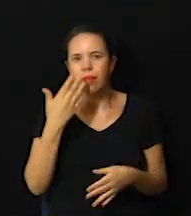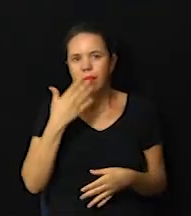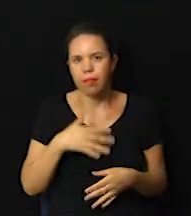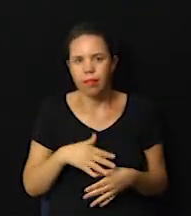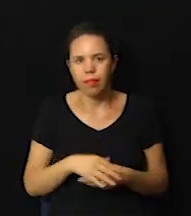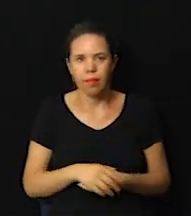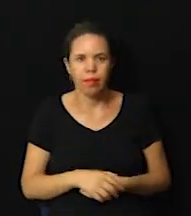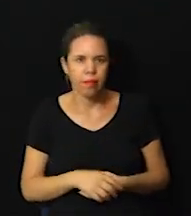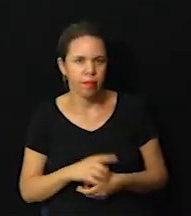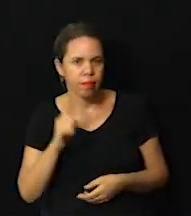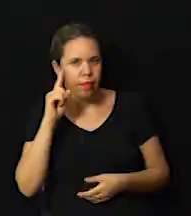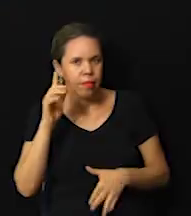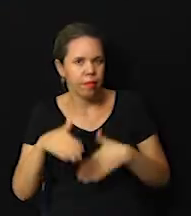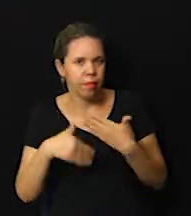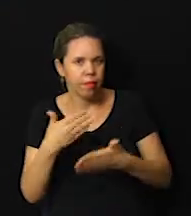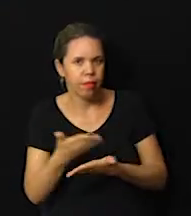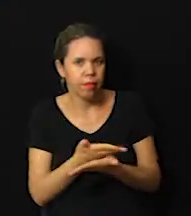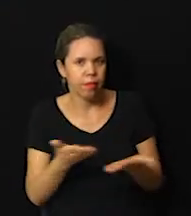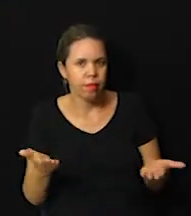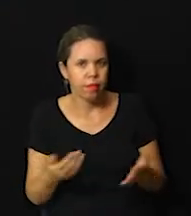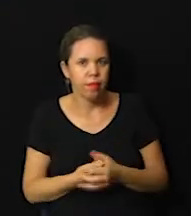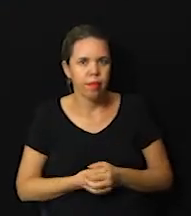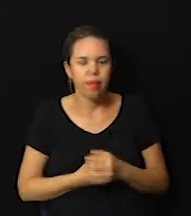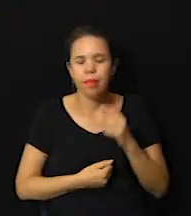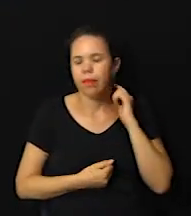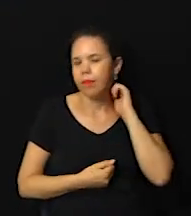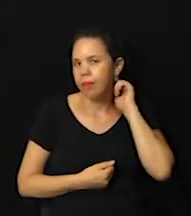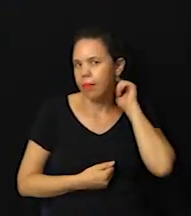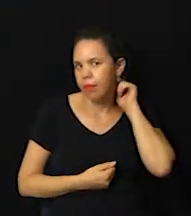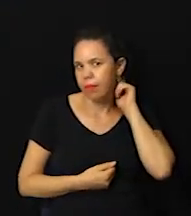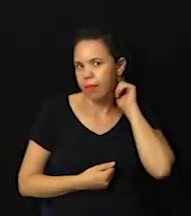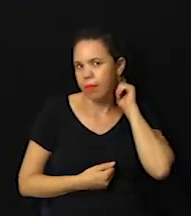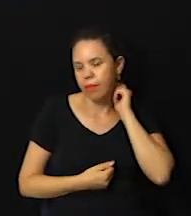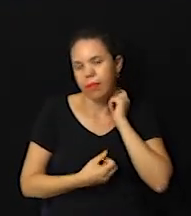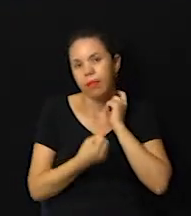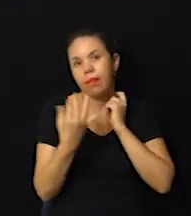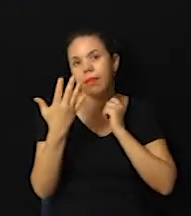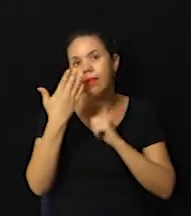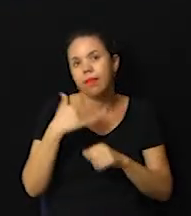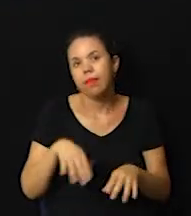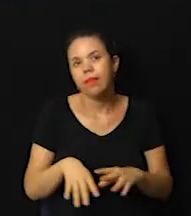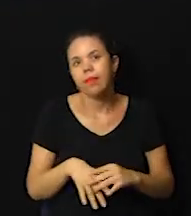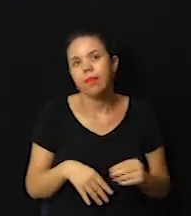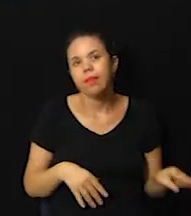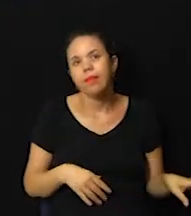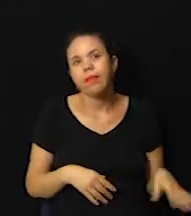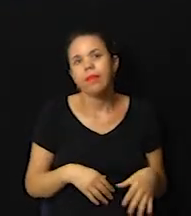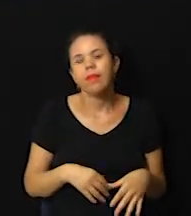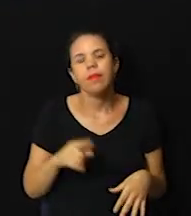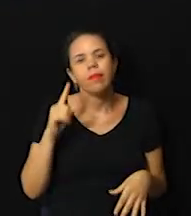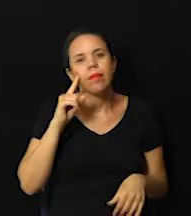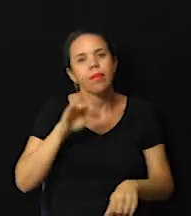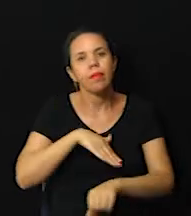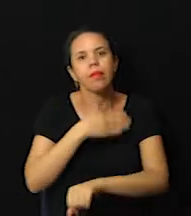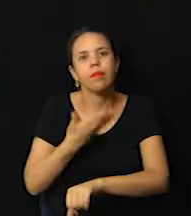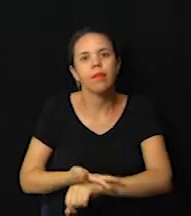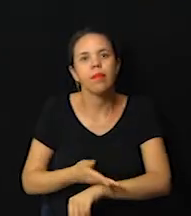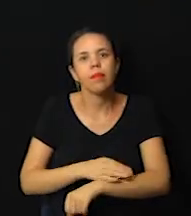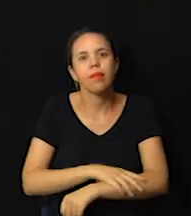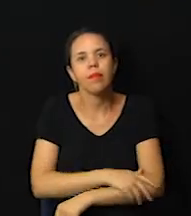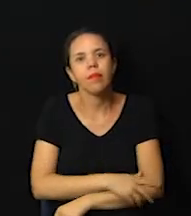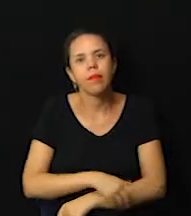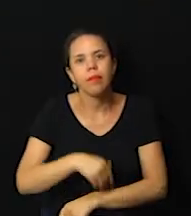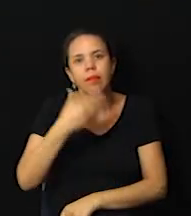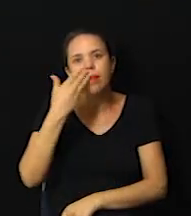crianças no dia a dia mesmo de vocês. São quantas crianças? É o dia todo?